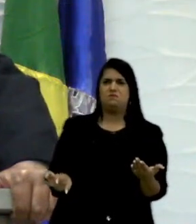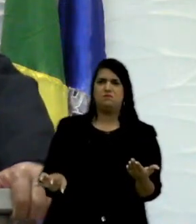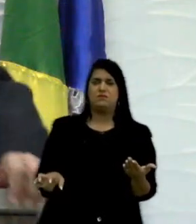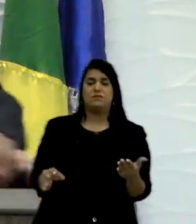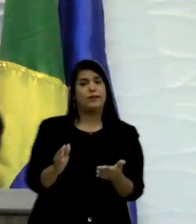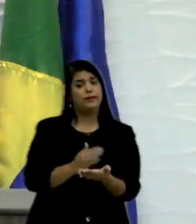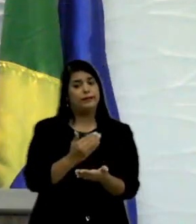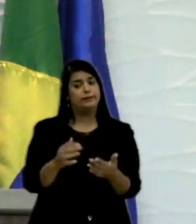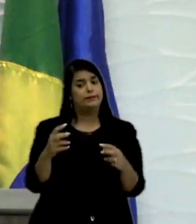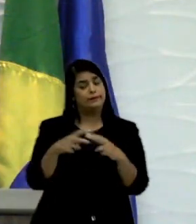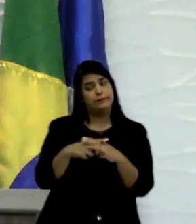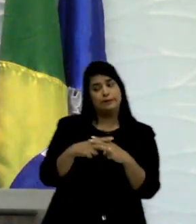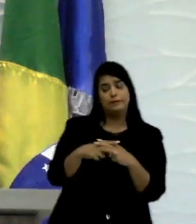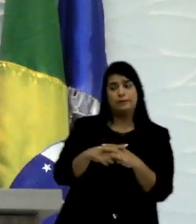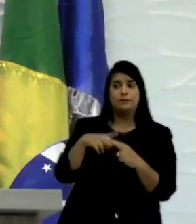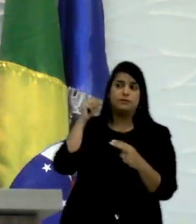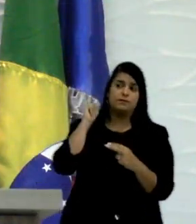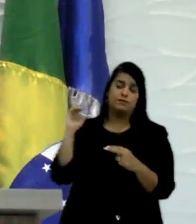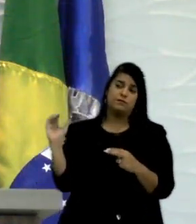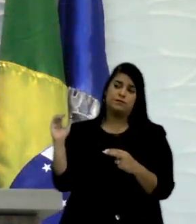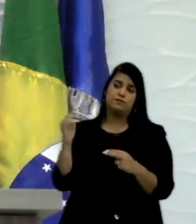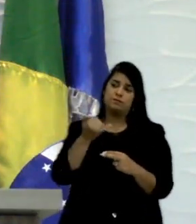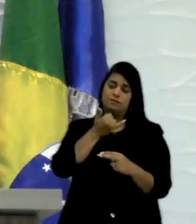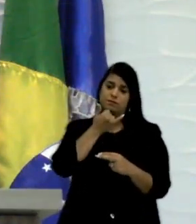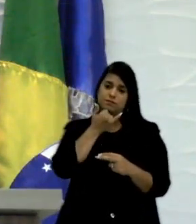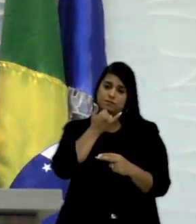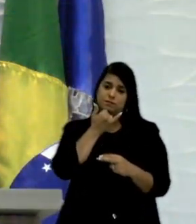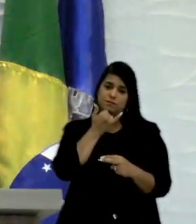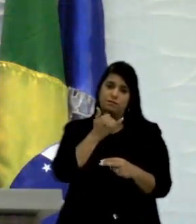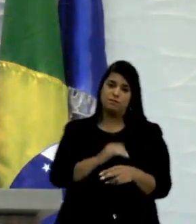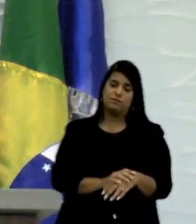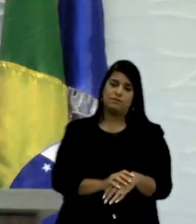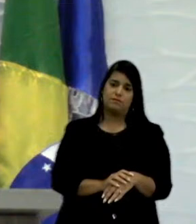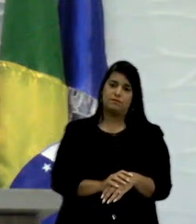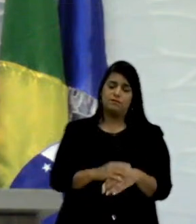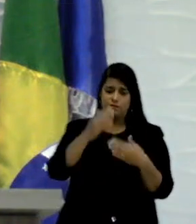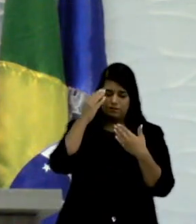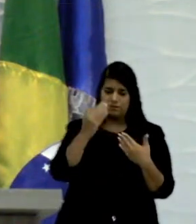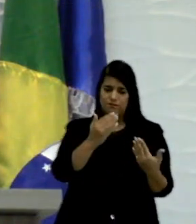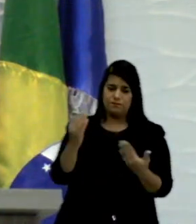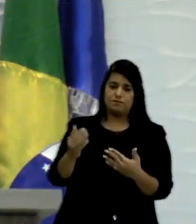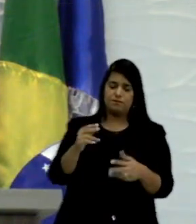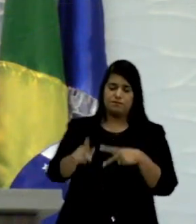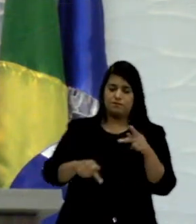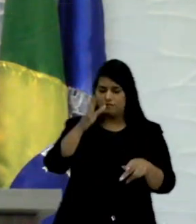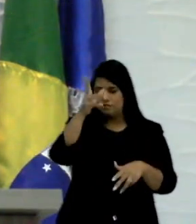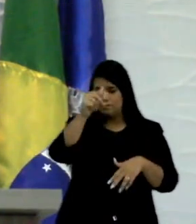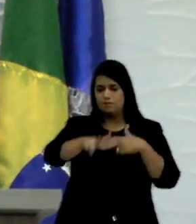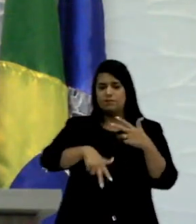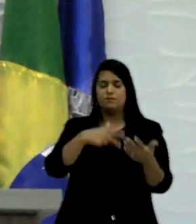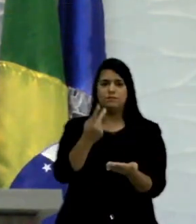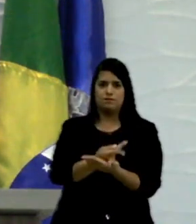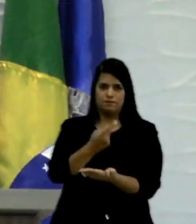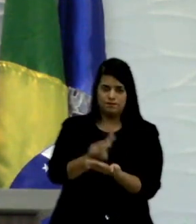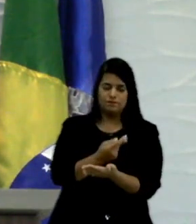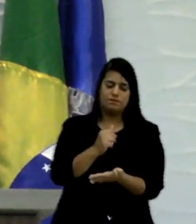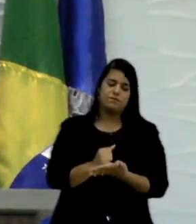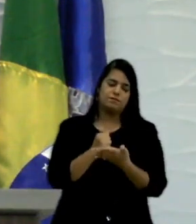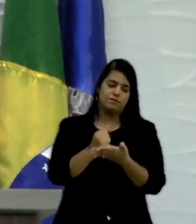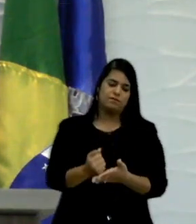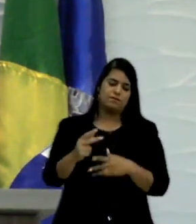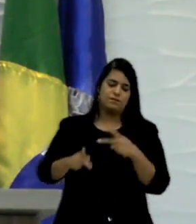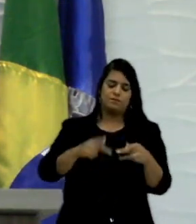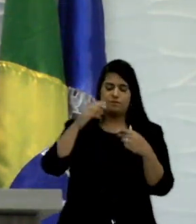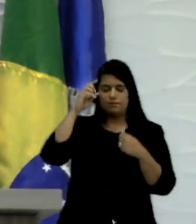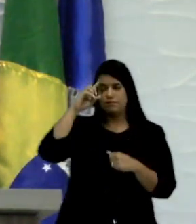com o Avanildo. Eu já pedi muitas vezes desculpa ao Avanildo. Nunca mais briguei com o Avanildo. Tá bom, Avanildo. Obrigado, povo São Bentense. E meu erro foi defender a população. E Deus